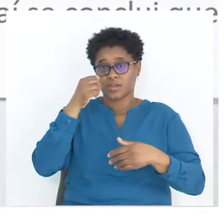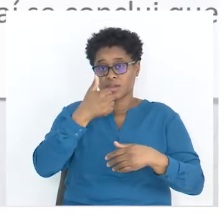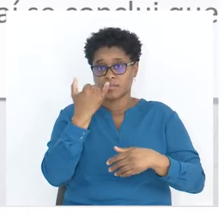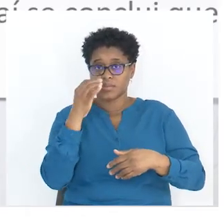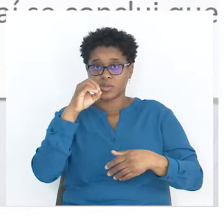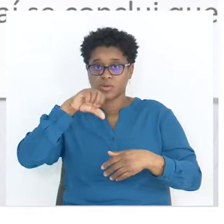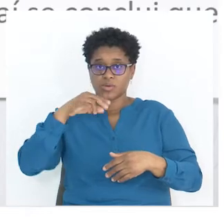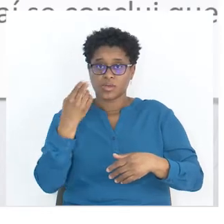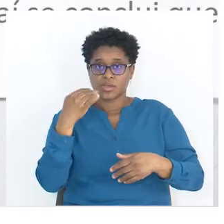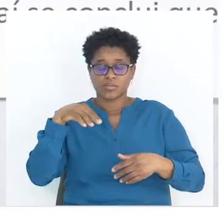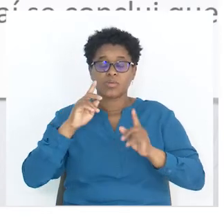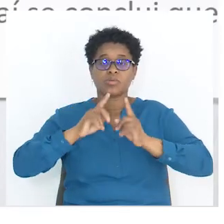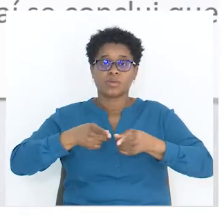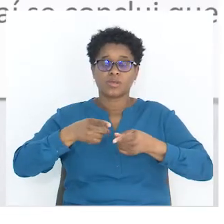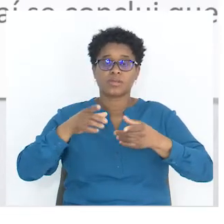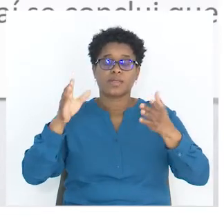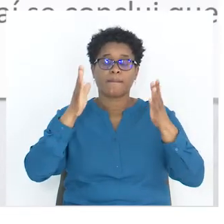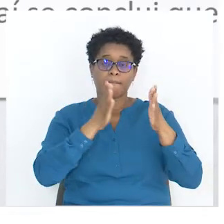parte do sistema nervoso central,